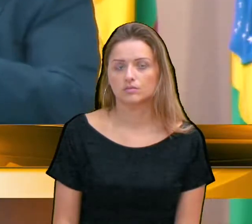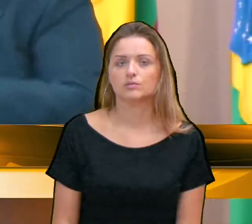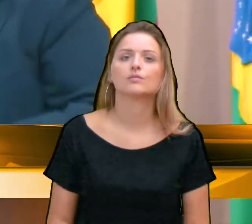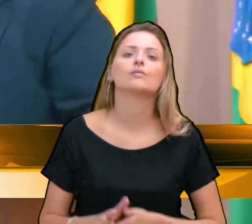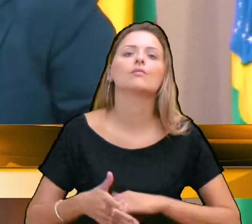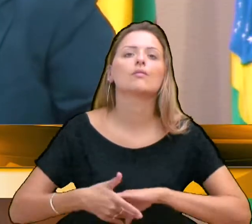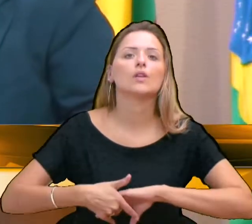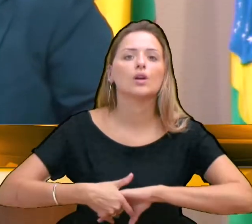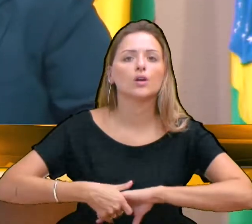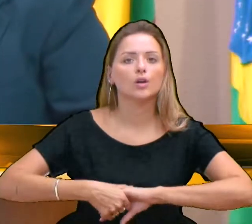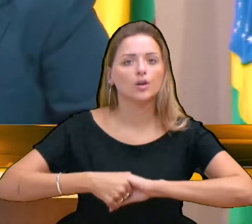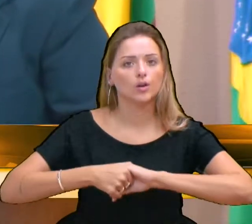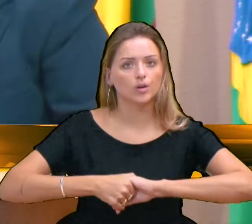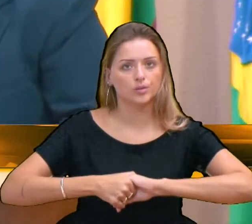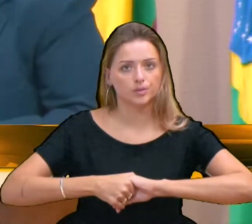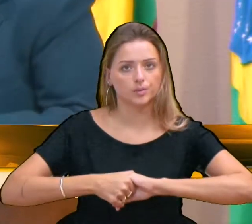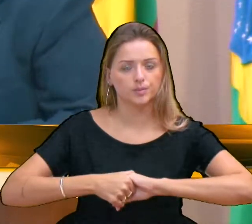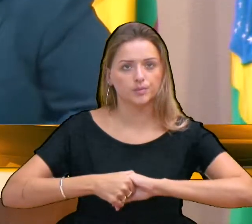Saudação,